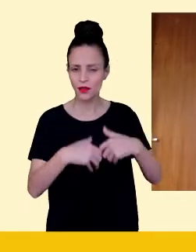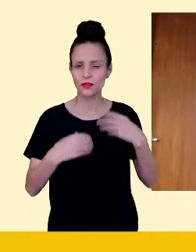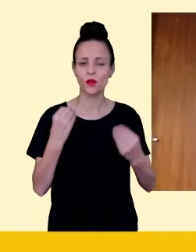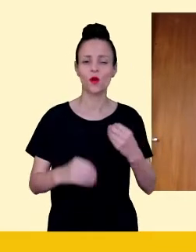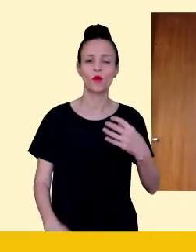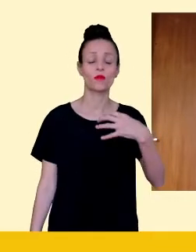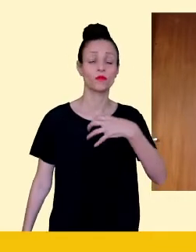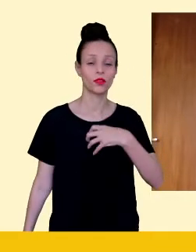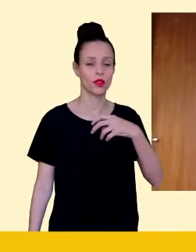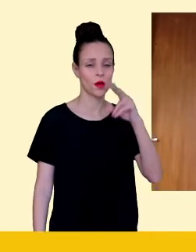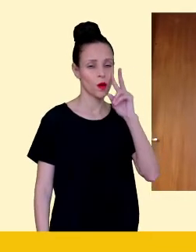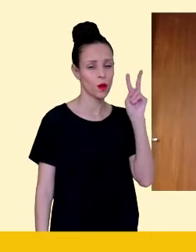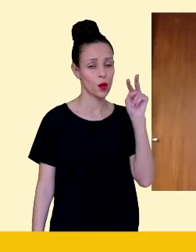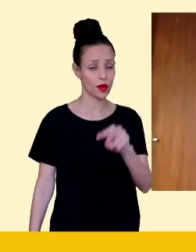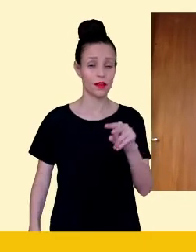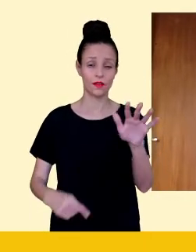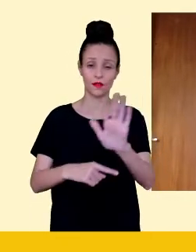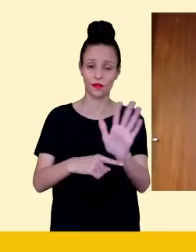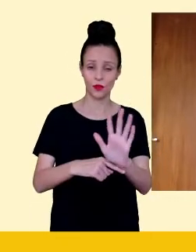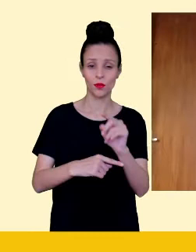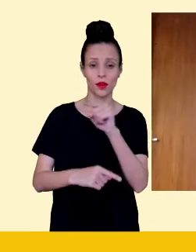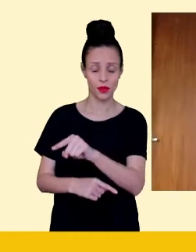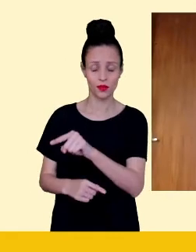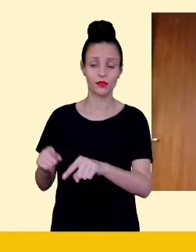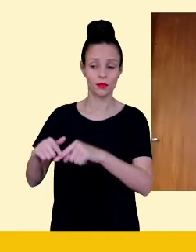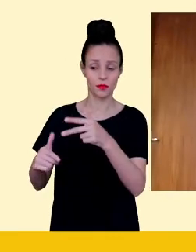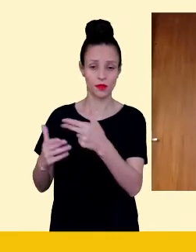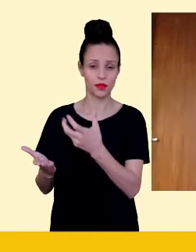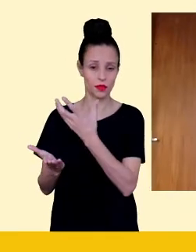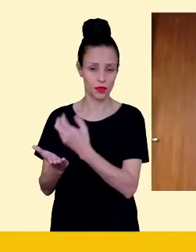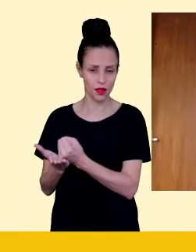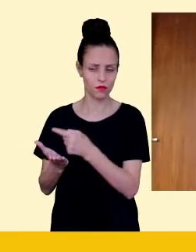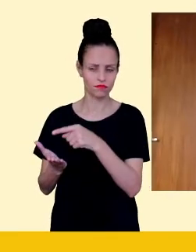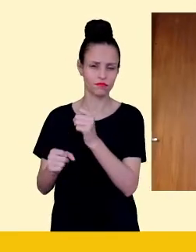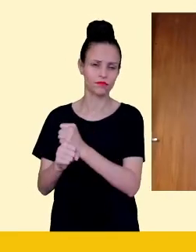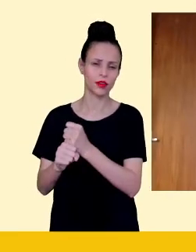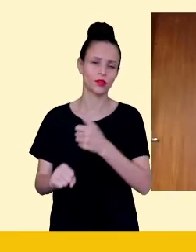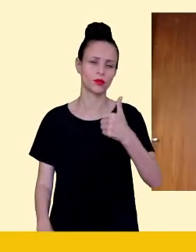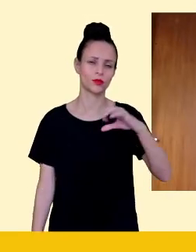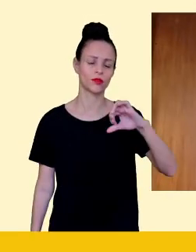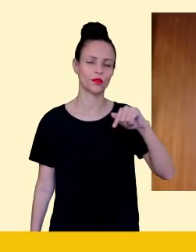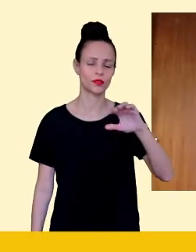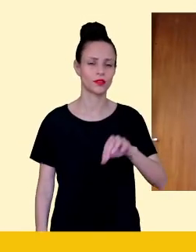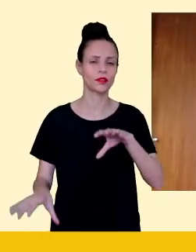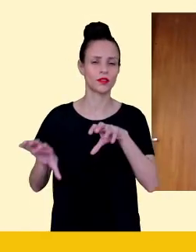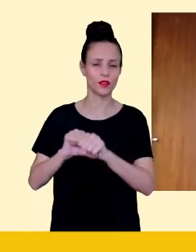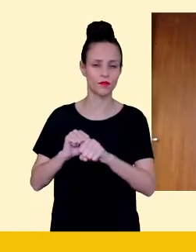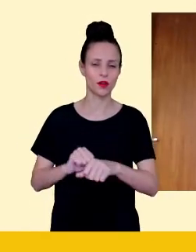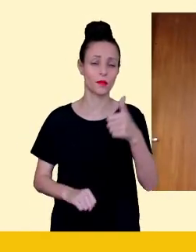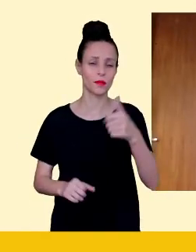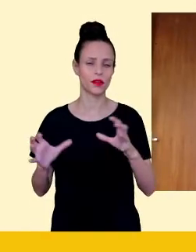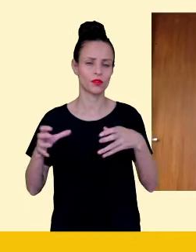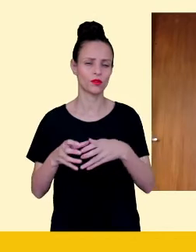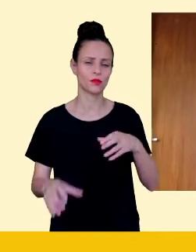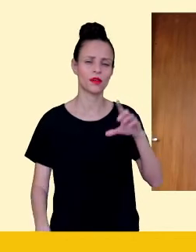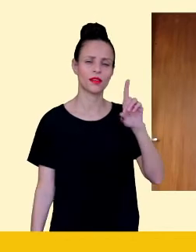você pensa o modo como o olhar do filme para esse material de 1970, né, da formatura da primeira